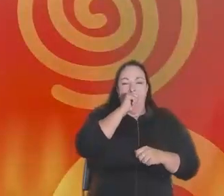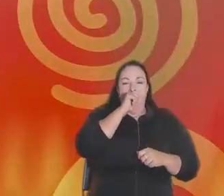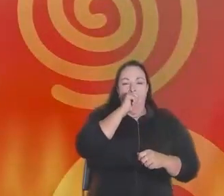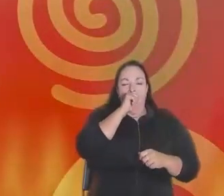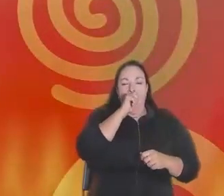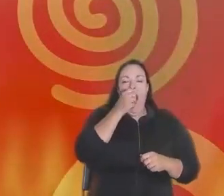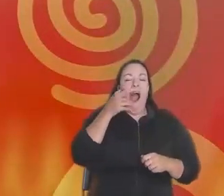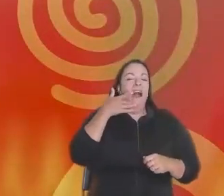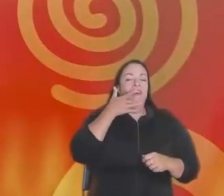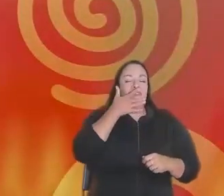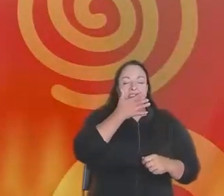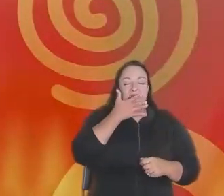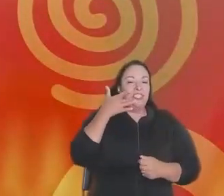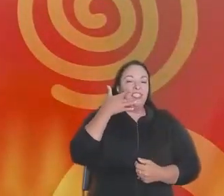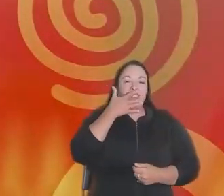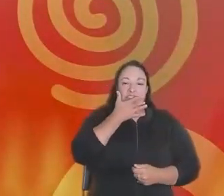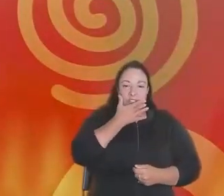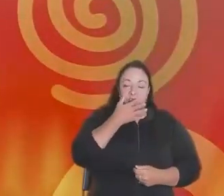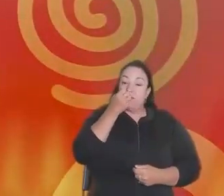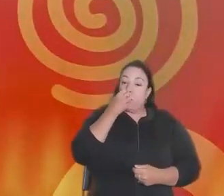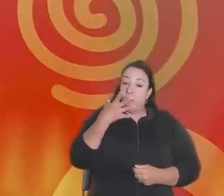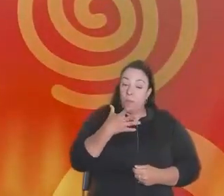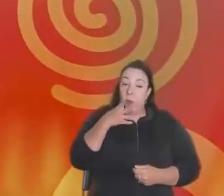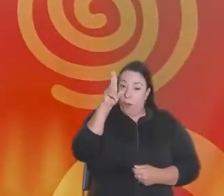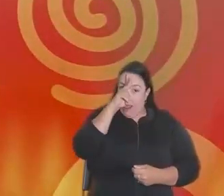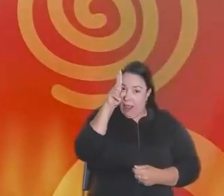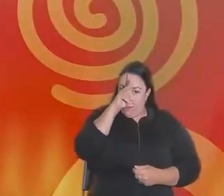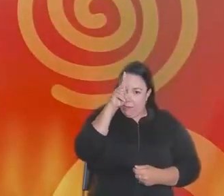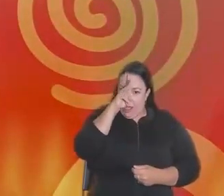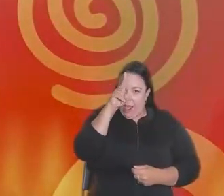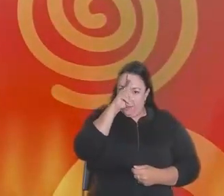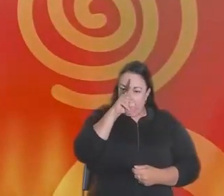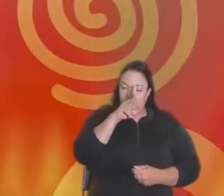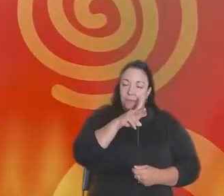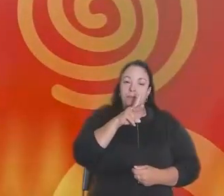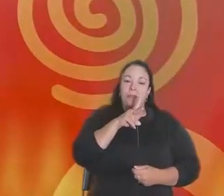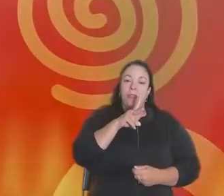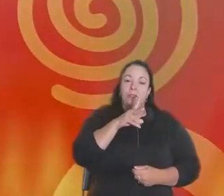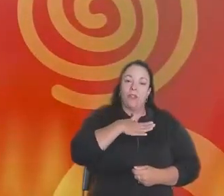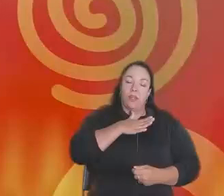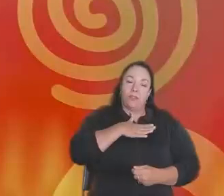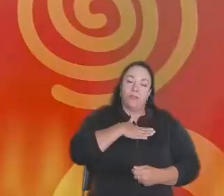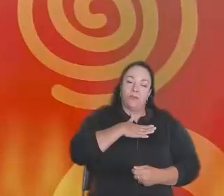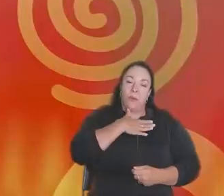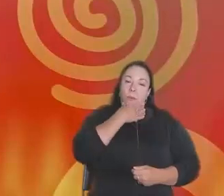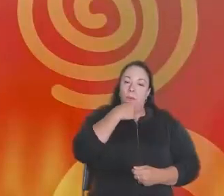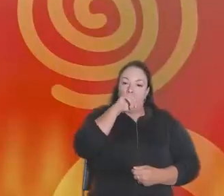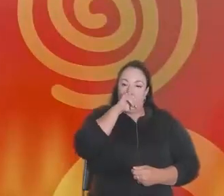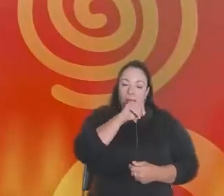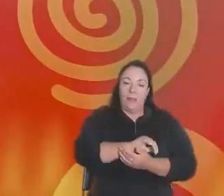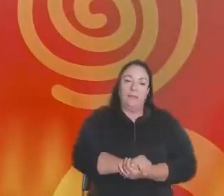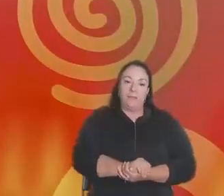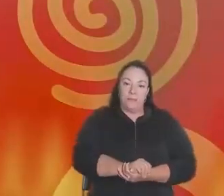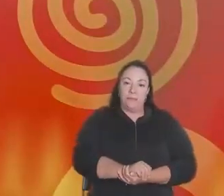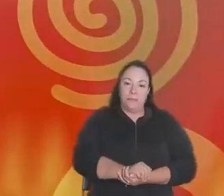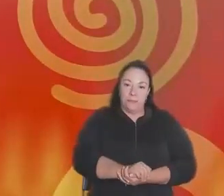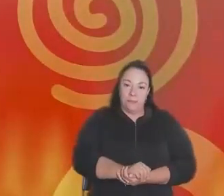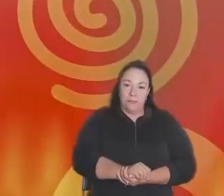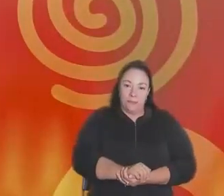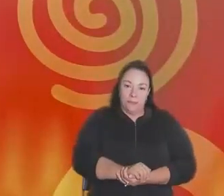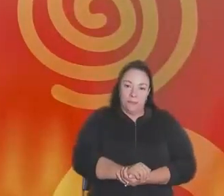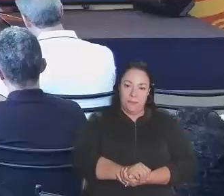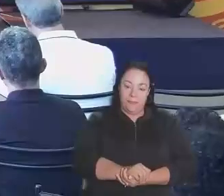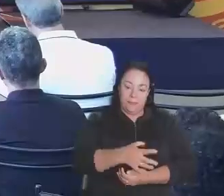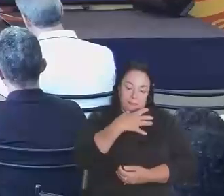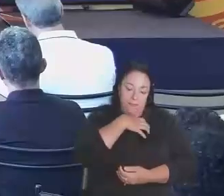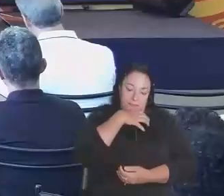E foi muito gostoso, sabe? Foi bom relembrar, principalmente as histórias que eu tive com meu pai, sabe? Senti